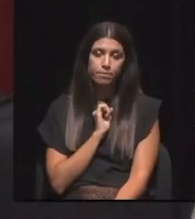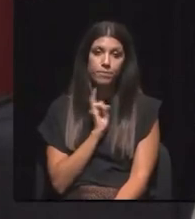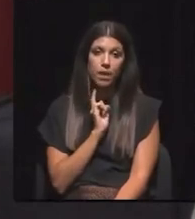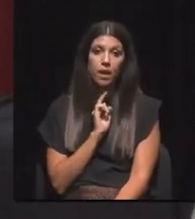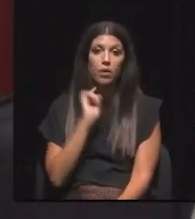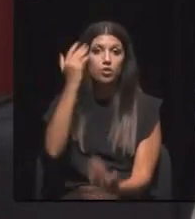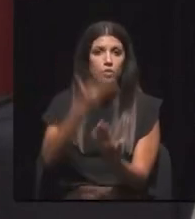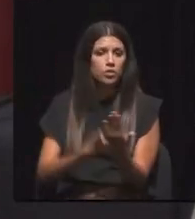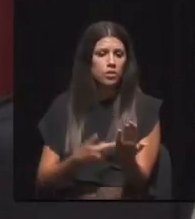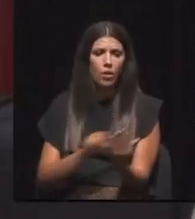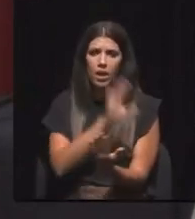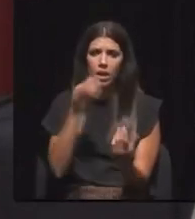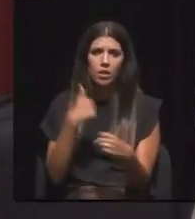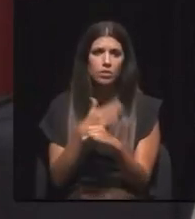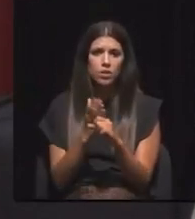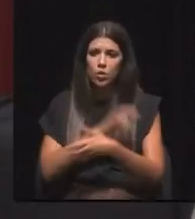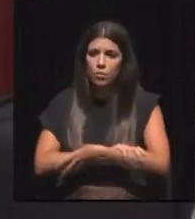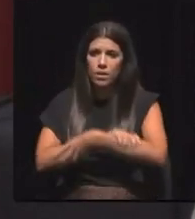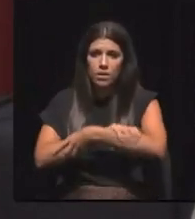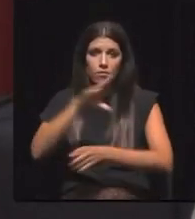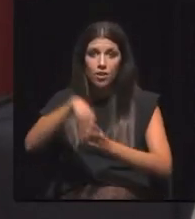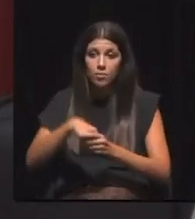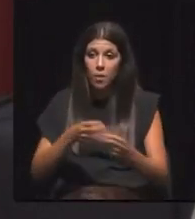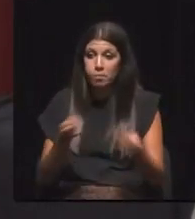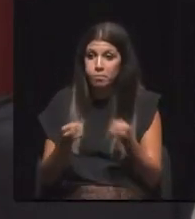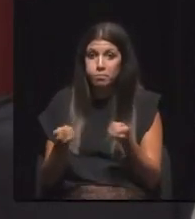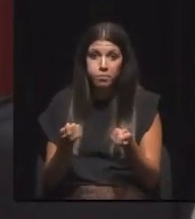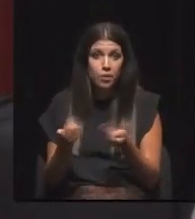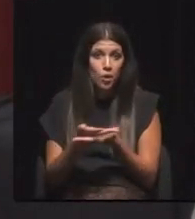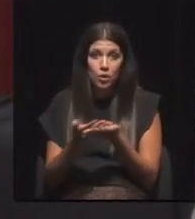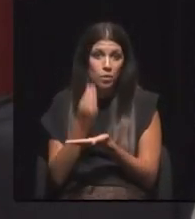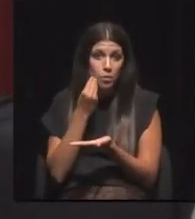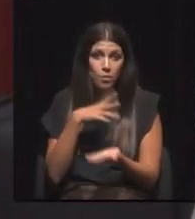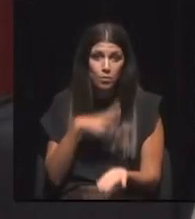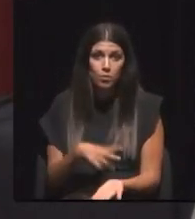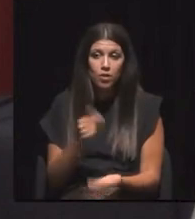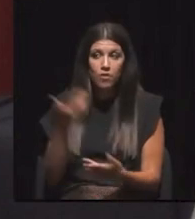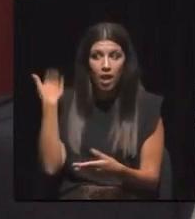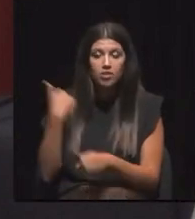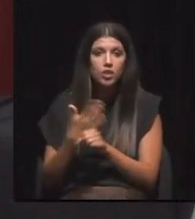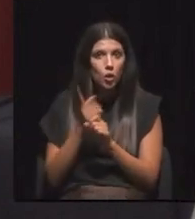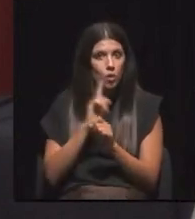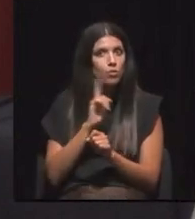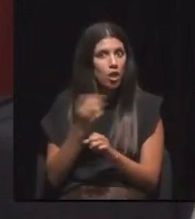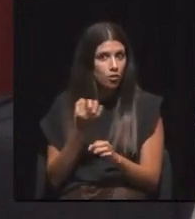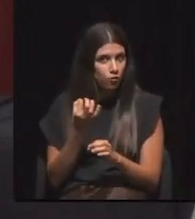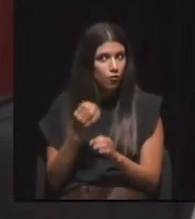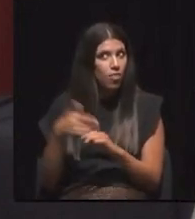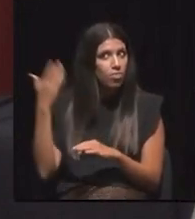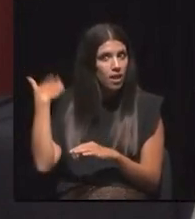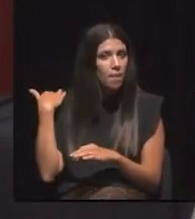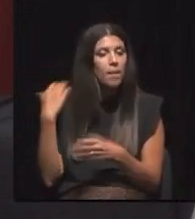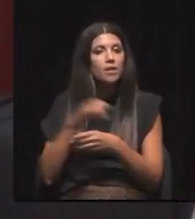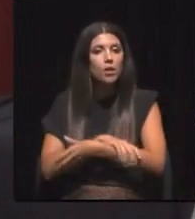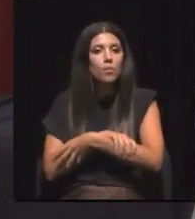A nossa Constituição é muito clara, o setor cooperativo faz parte da organização económico-social do país e já foi um setor muito relevante. No seu auge,